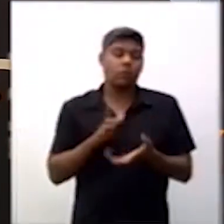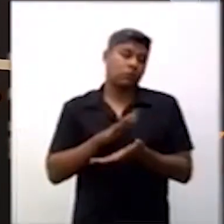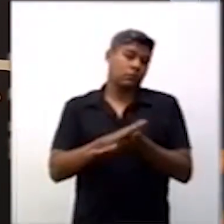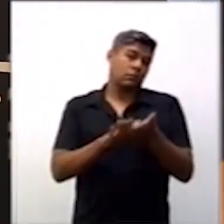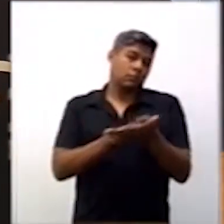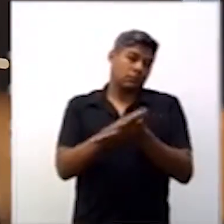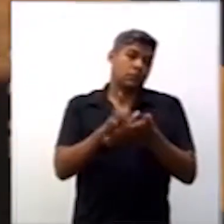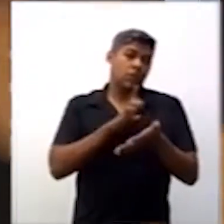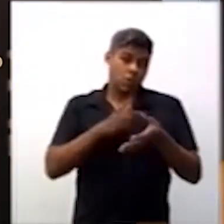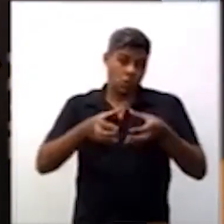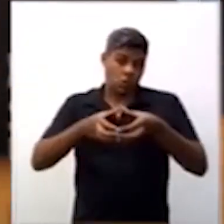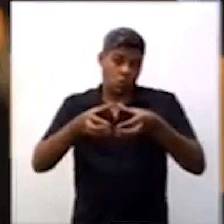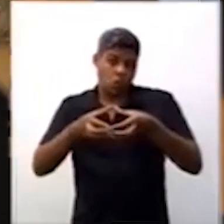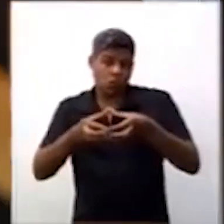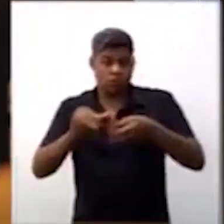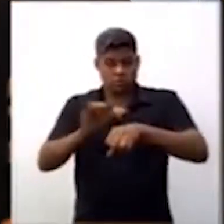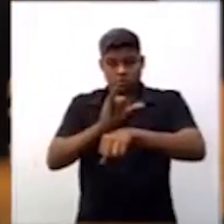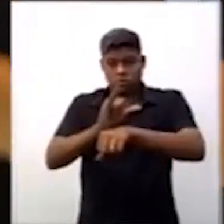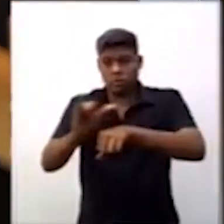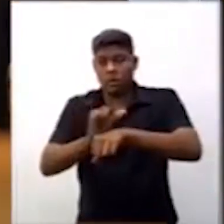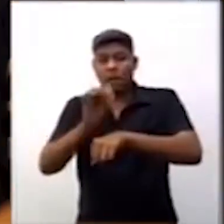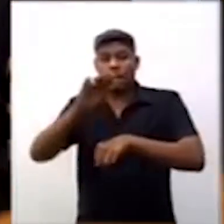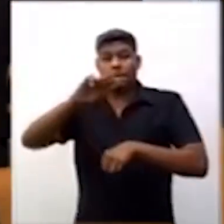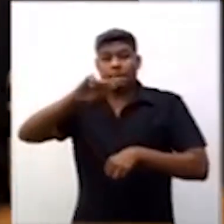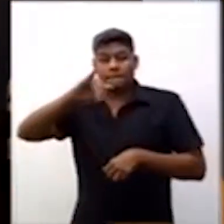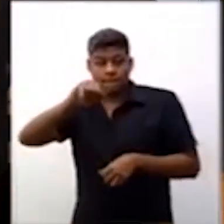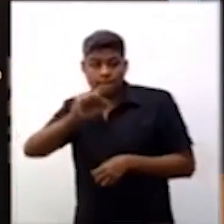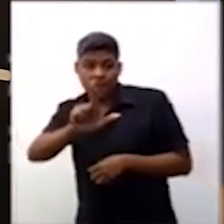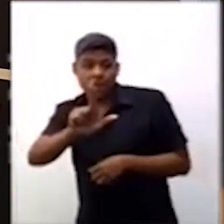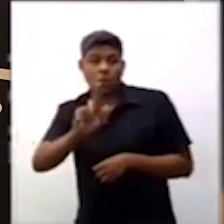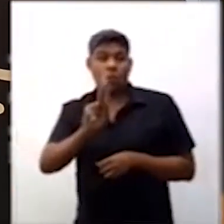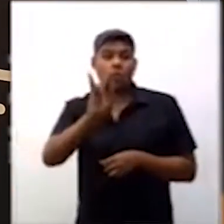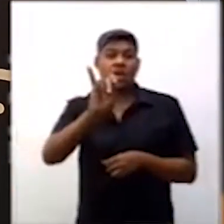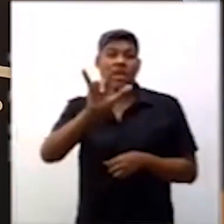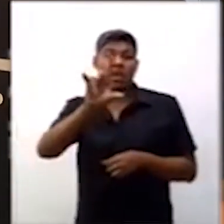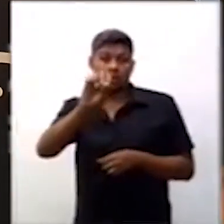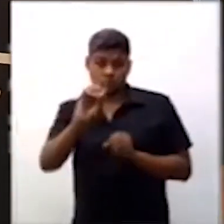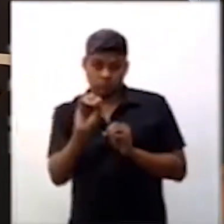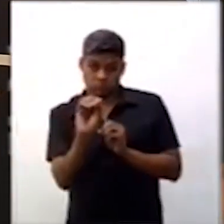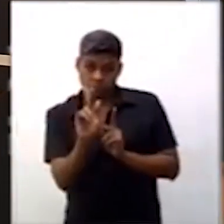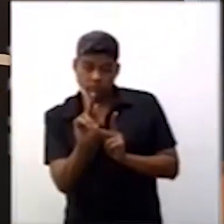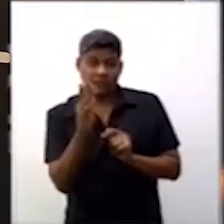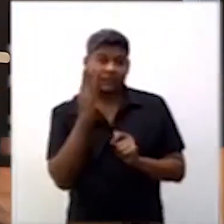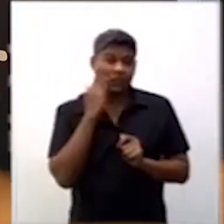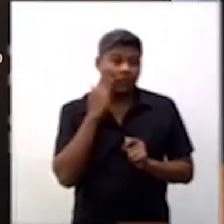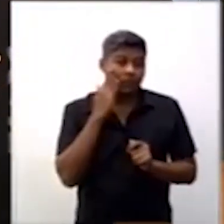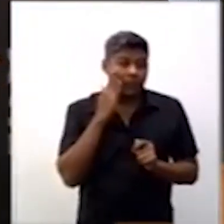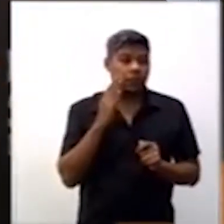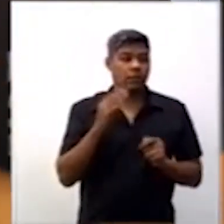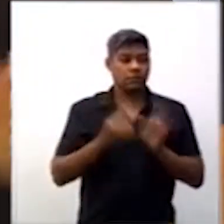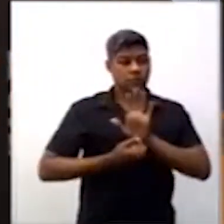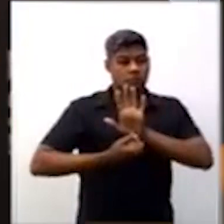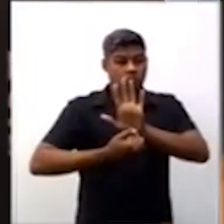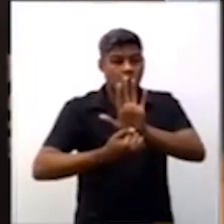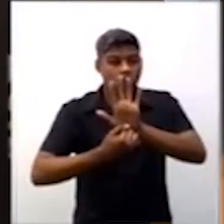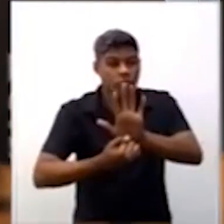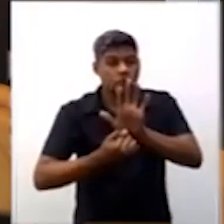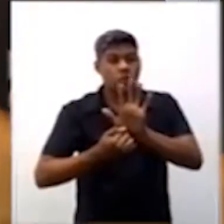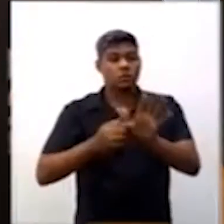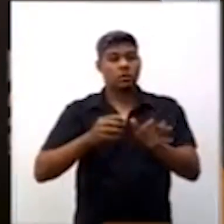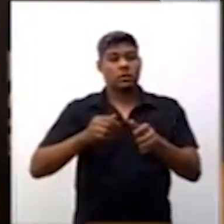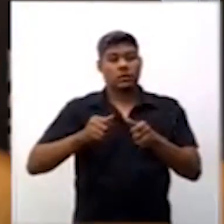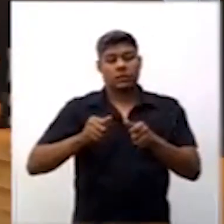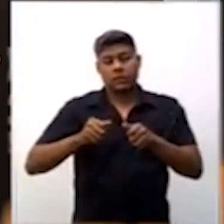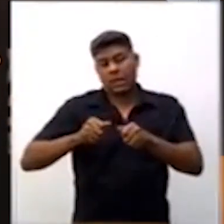grandes conjuntos, em conjuntos de 1000, de kilowatts. Tudo bem? E é assim que se determina o consumo